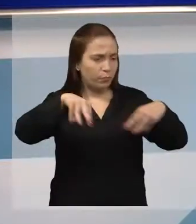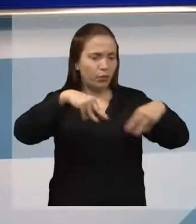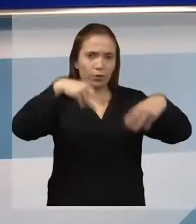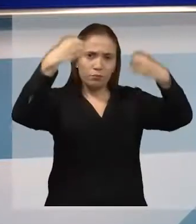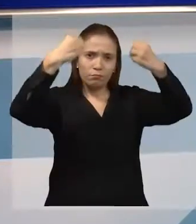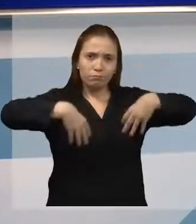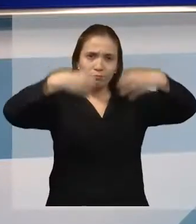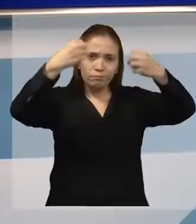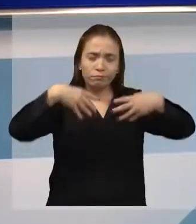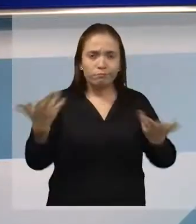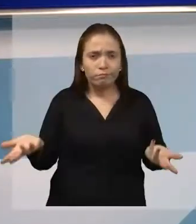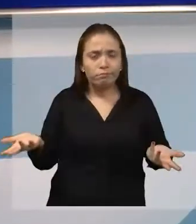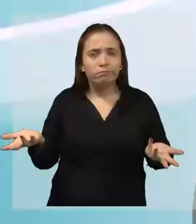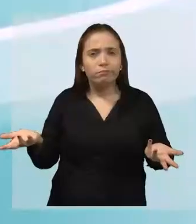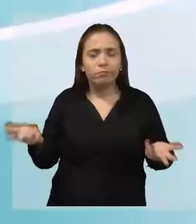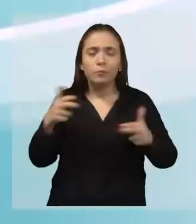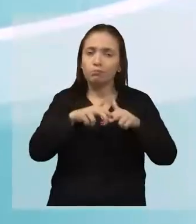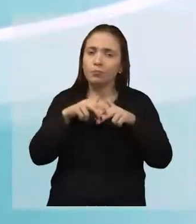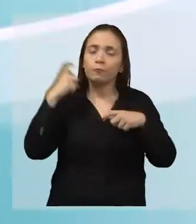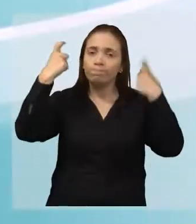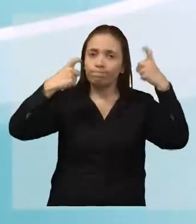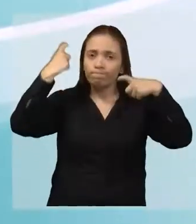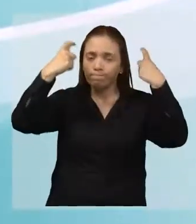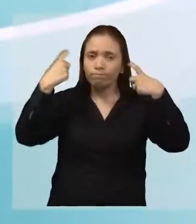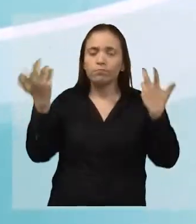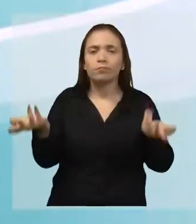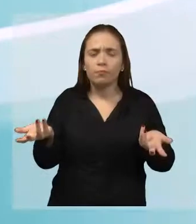lembra uma história, uma espécie de